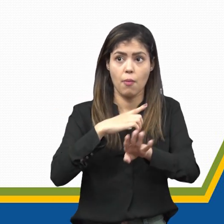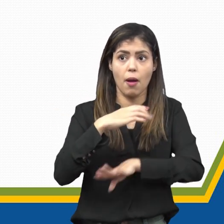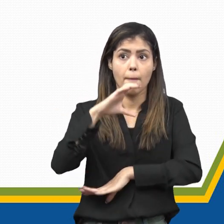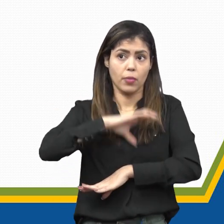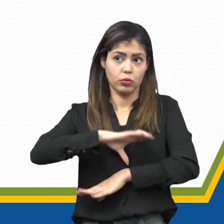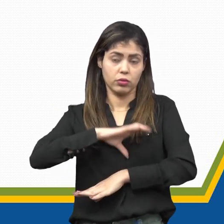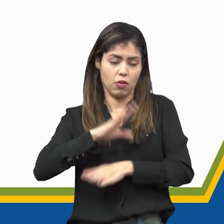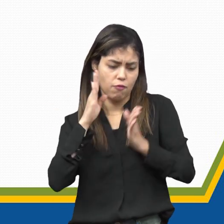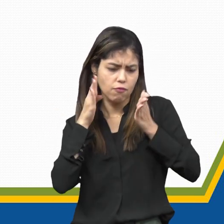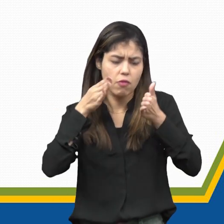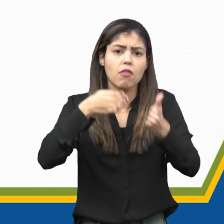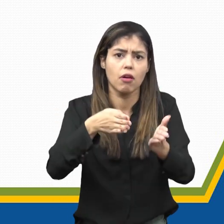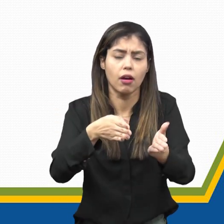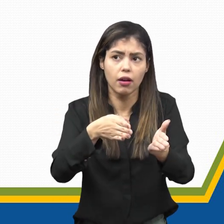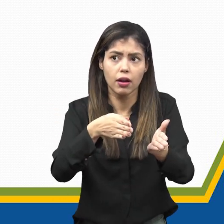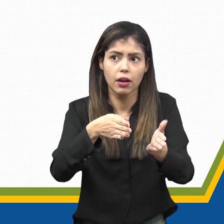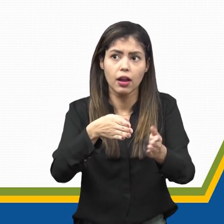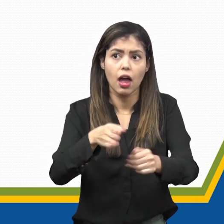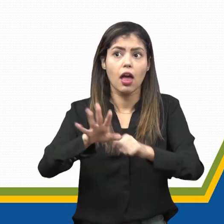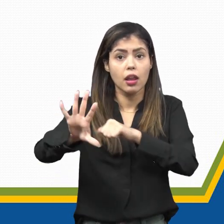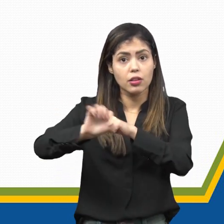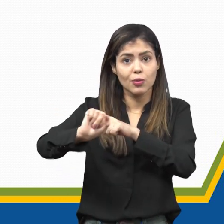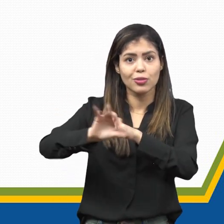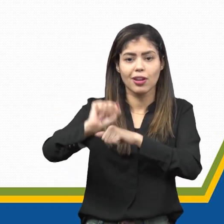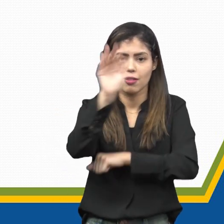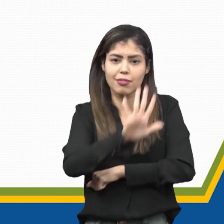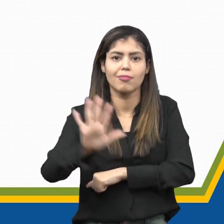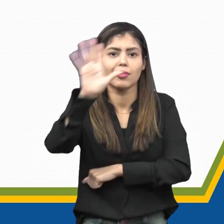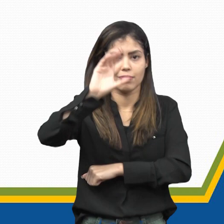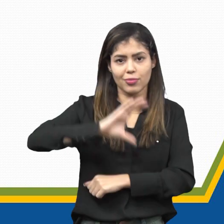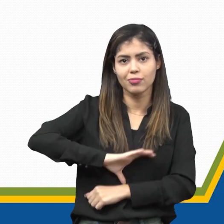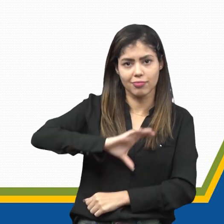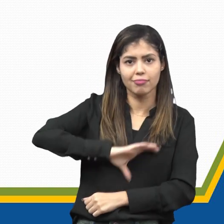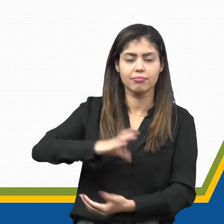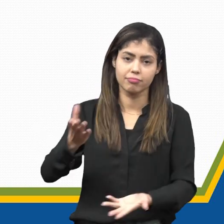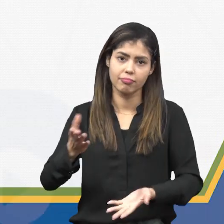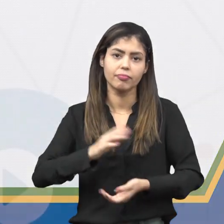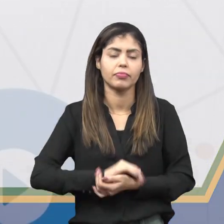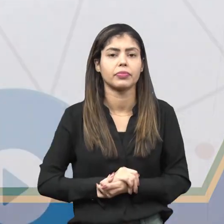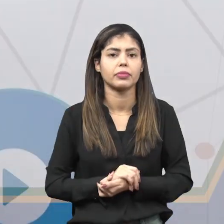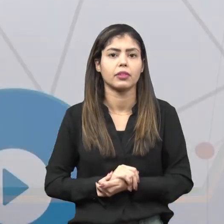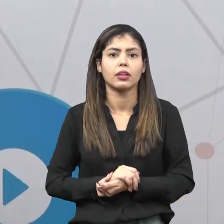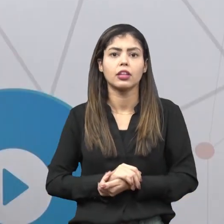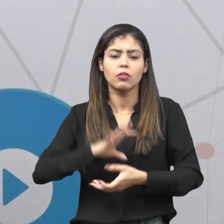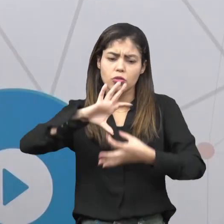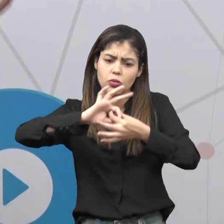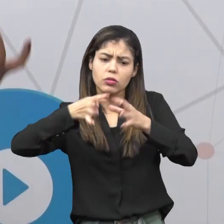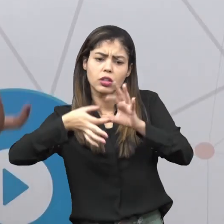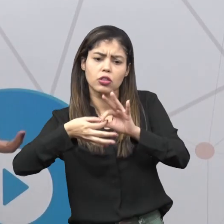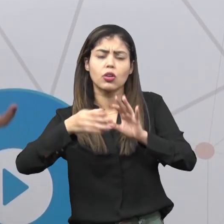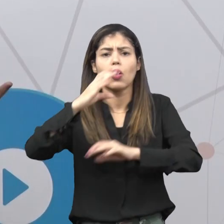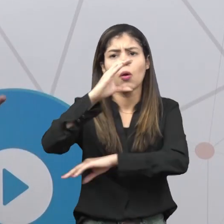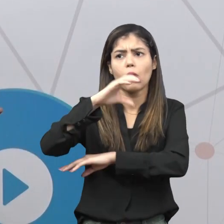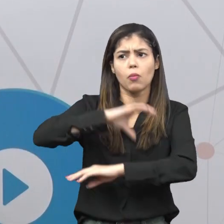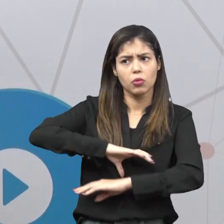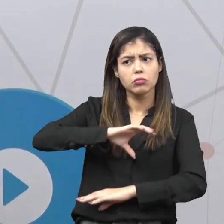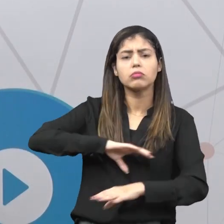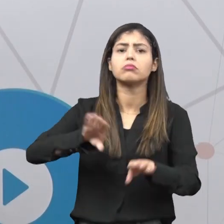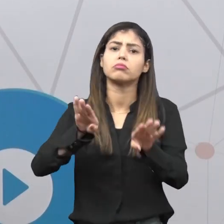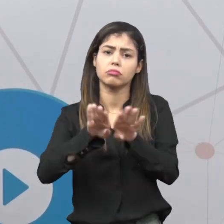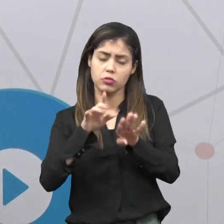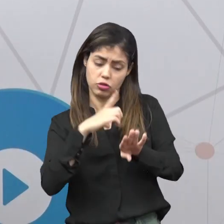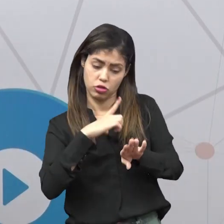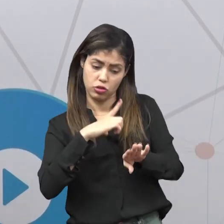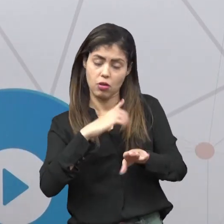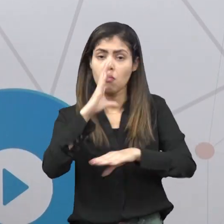Portugal focar efetivamente na exploração da América Portuguesa. Então a gente tem esse contexto. Portugal tinha colônia,